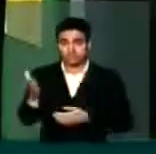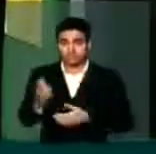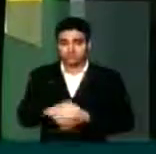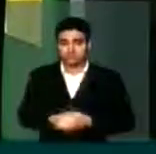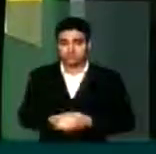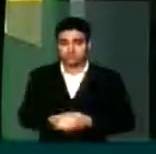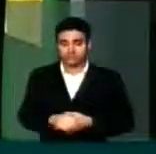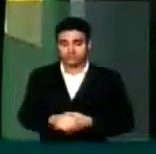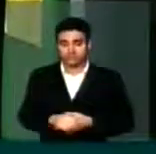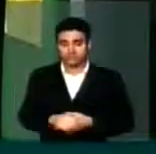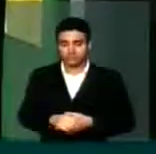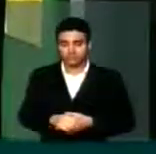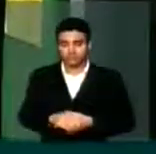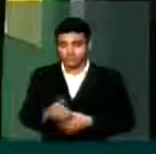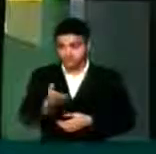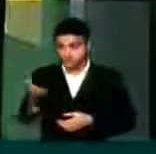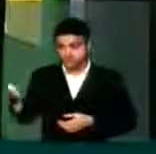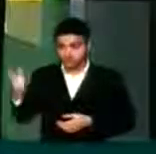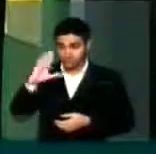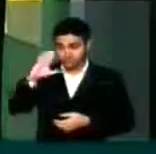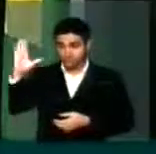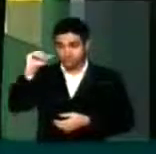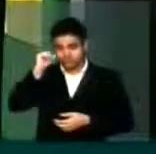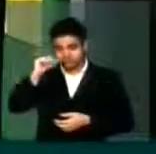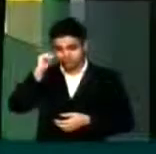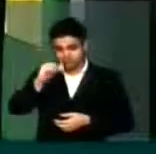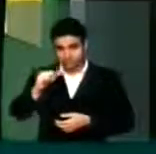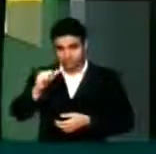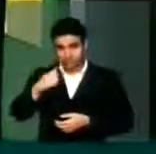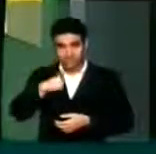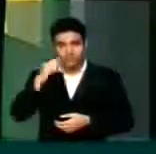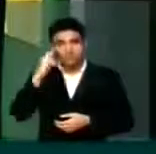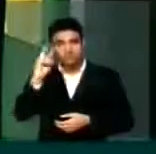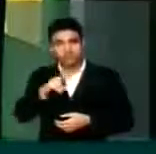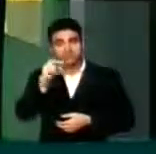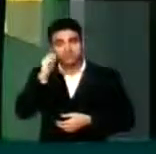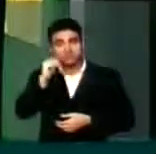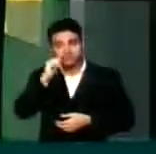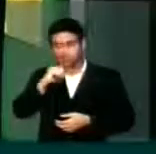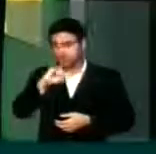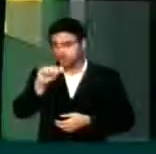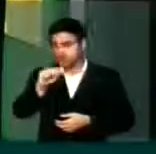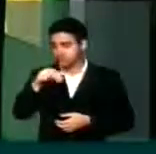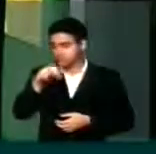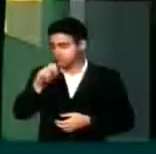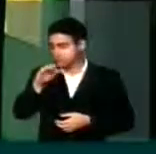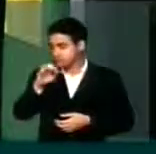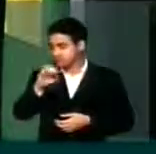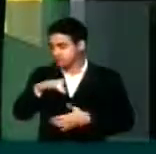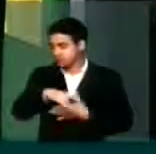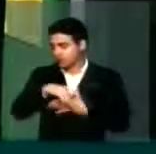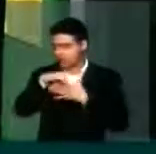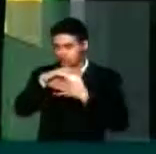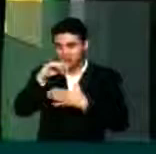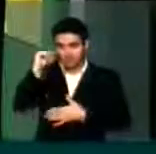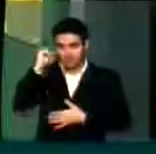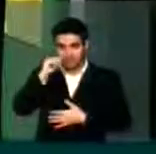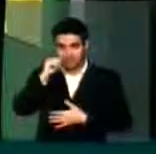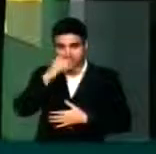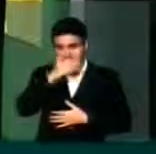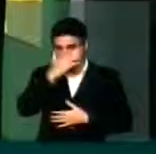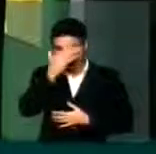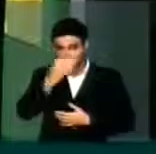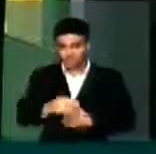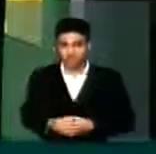a vocês, principalmente as mulheres. Eu vi a Janete ali, a nossa líder das mulheres aqui, eterna líder das